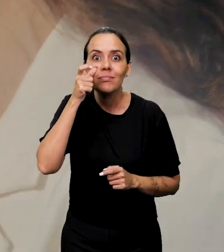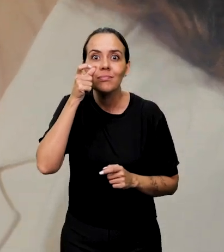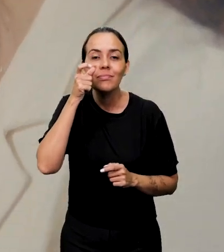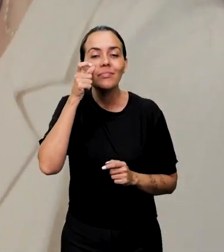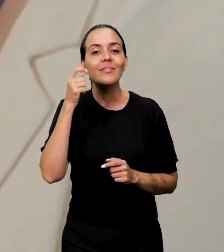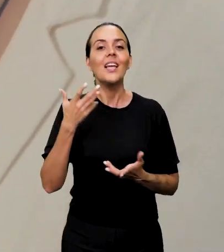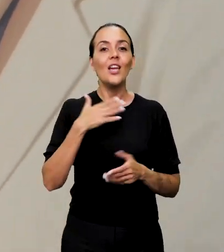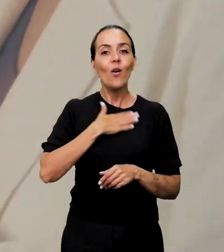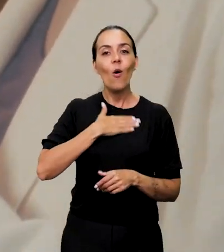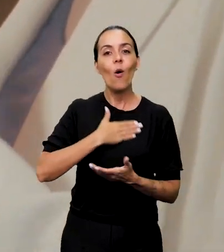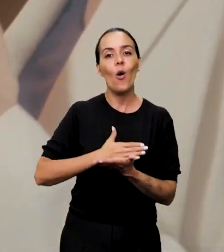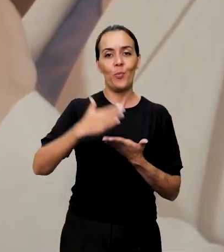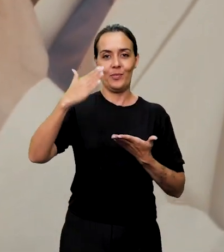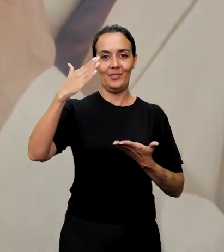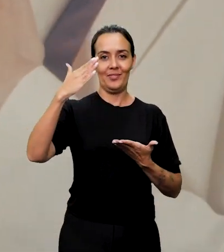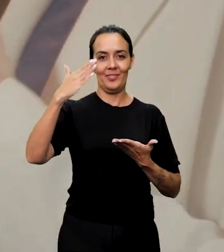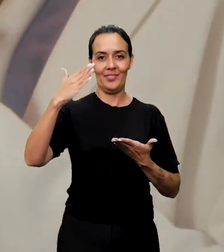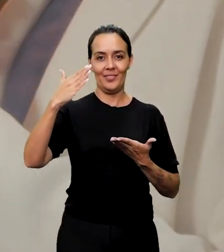hoje com a